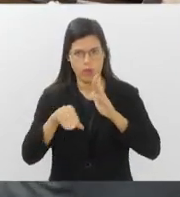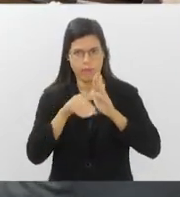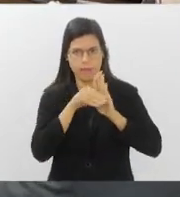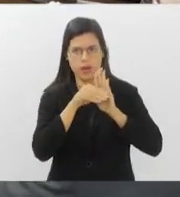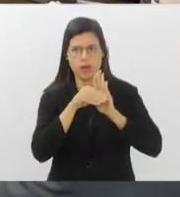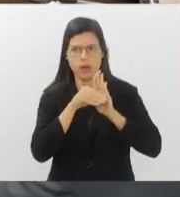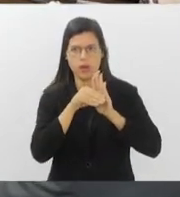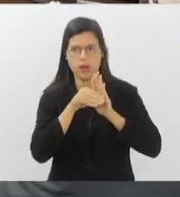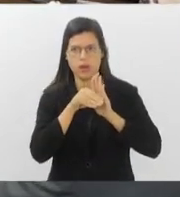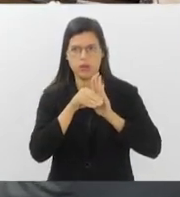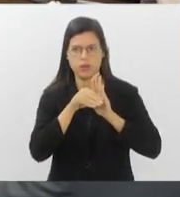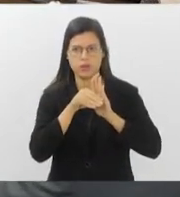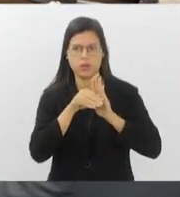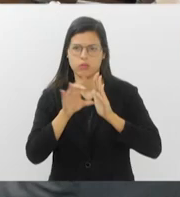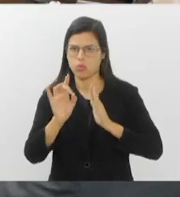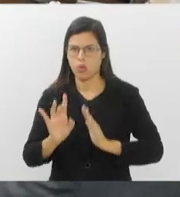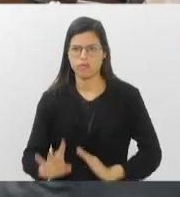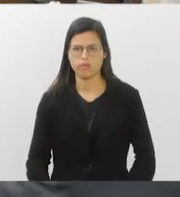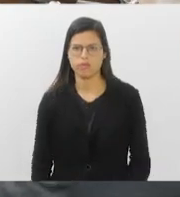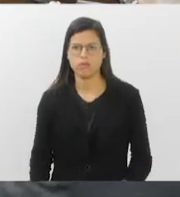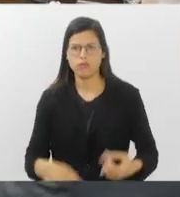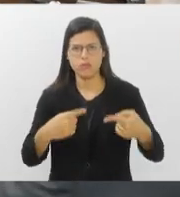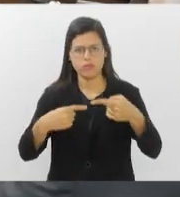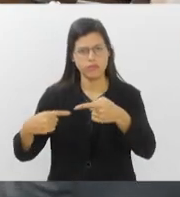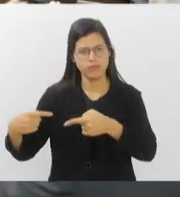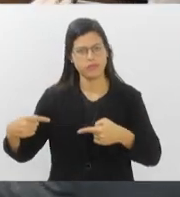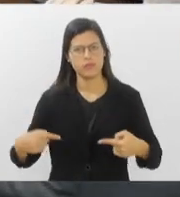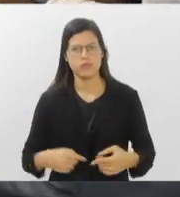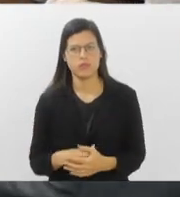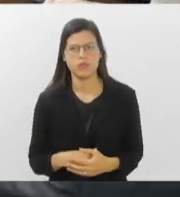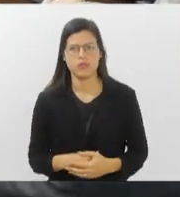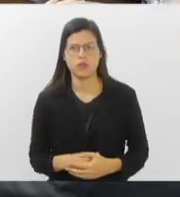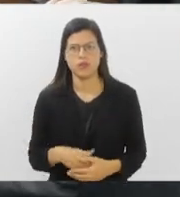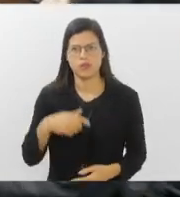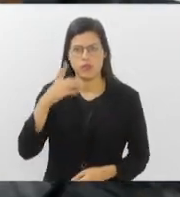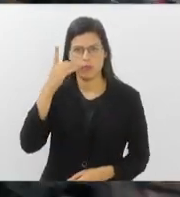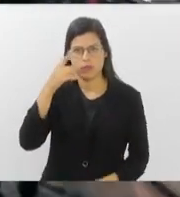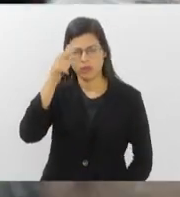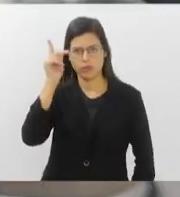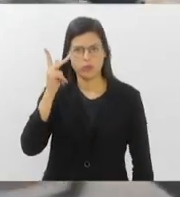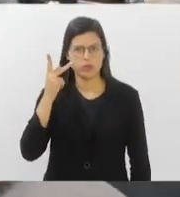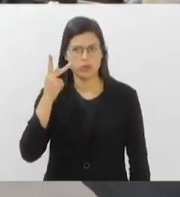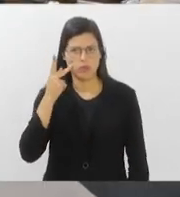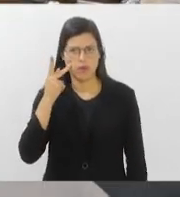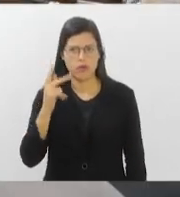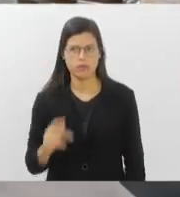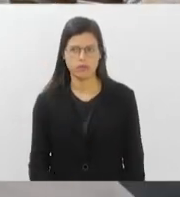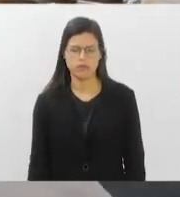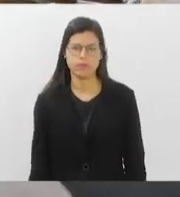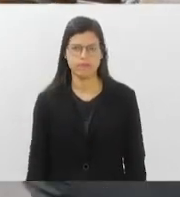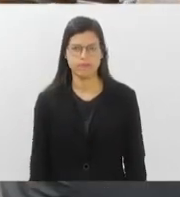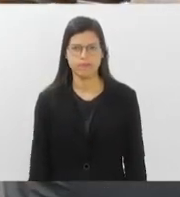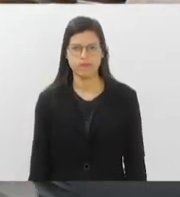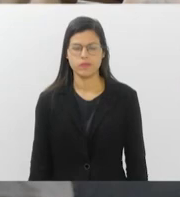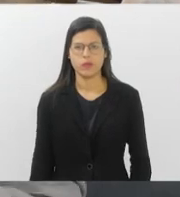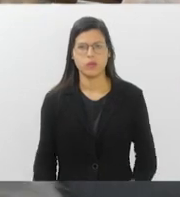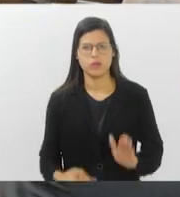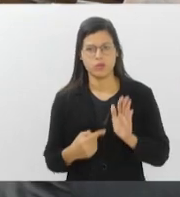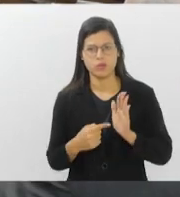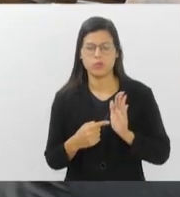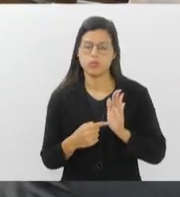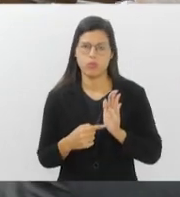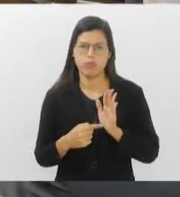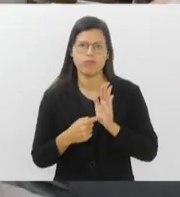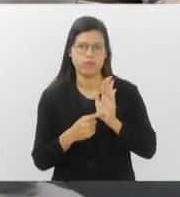somente isso, constitucionalidade com emendas. Em discussão. Senhor presidente. Vai discutir, deputado Luiz Paulo, deputada Célia. Estou apresentando aqui voto em separado,